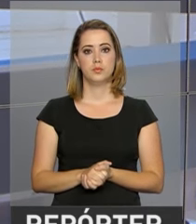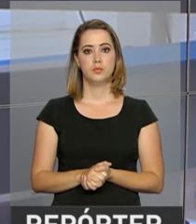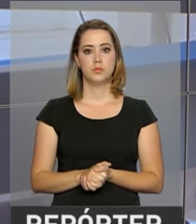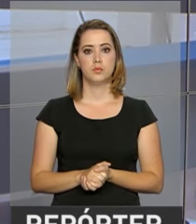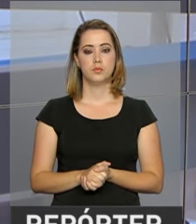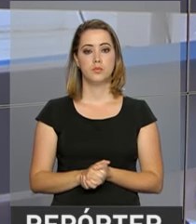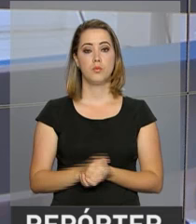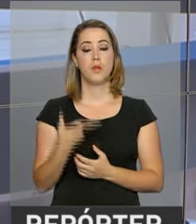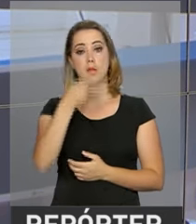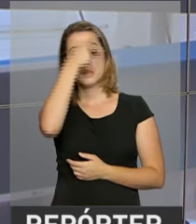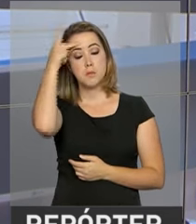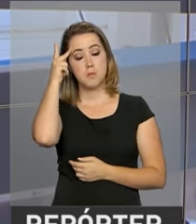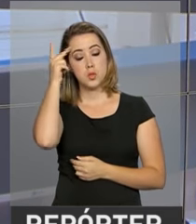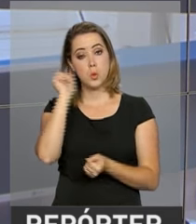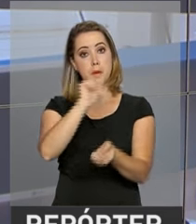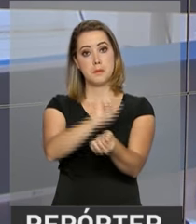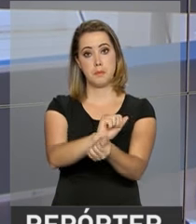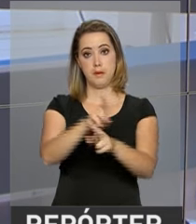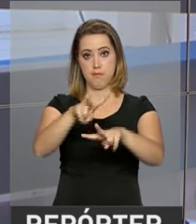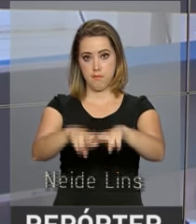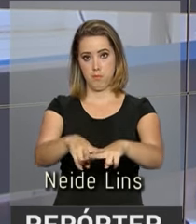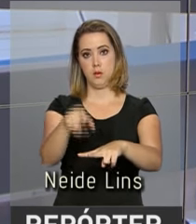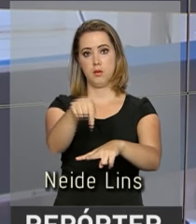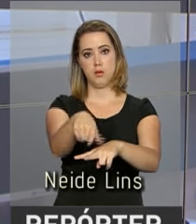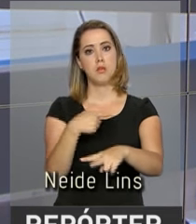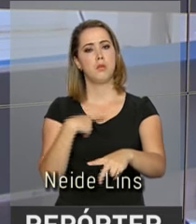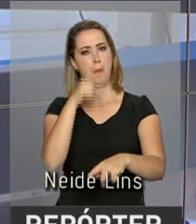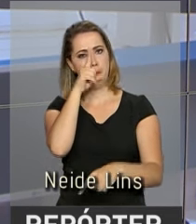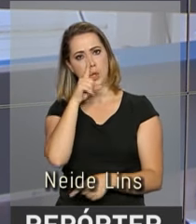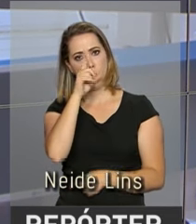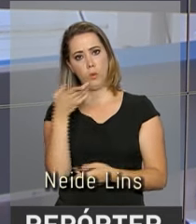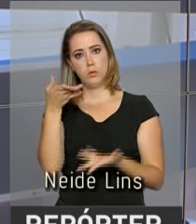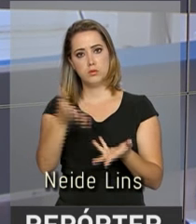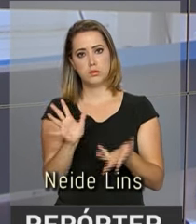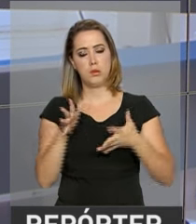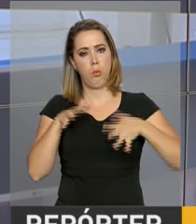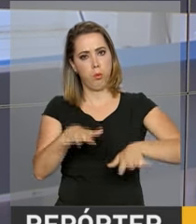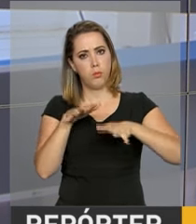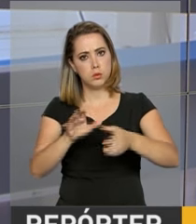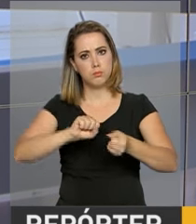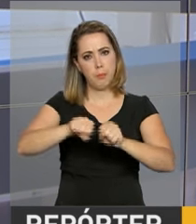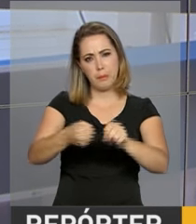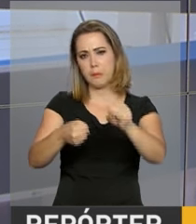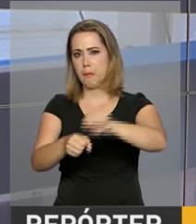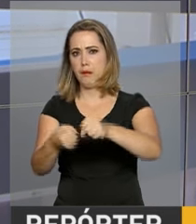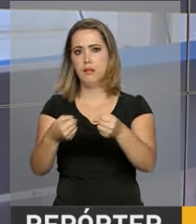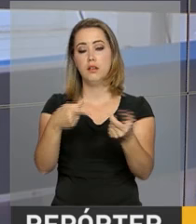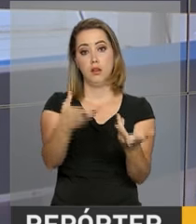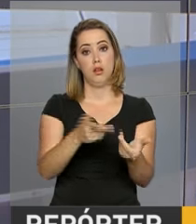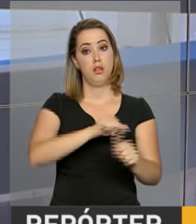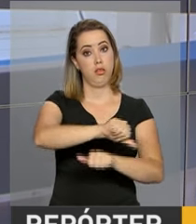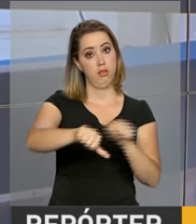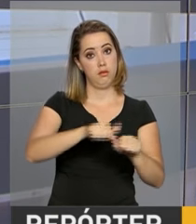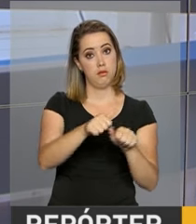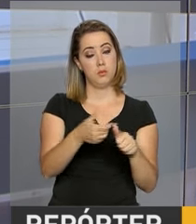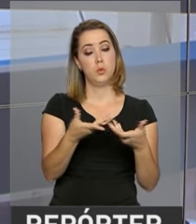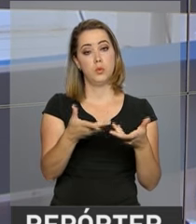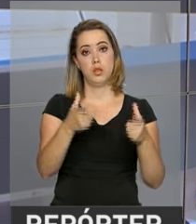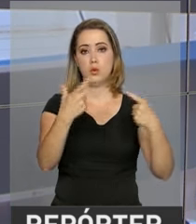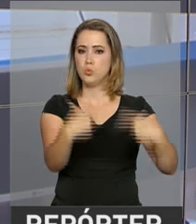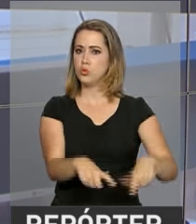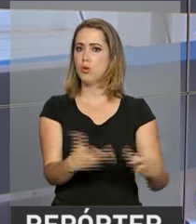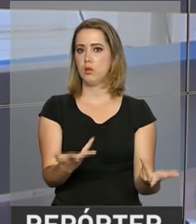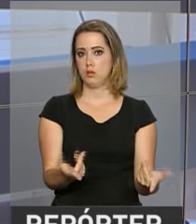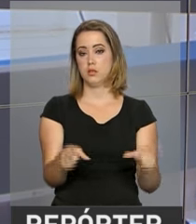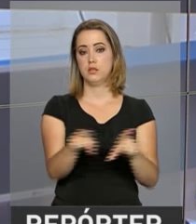Os presos de maior periculosidade que participaram da rebelião em Manaus serão transferidos para presídios federais. Além